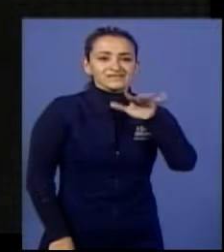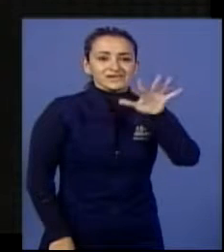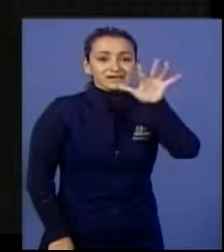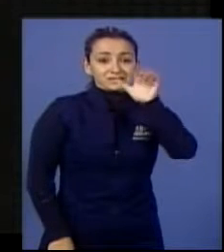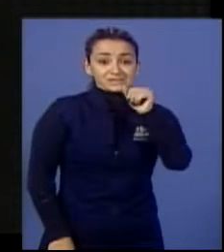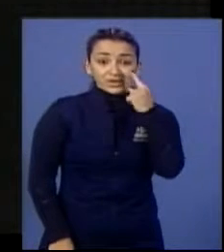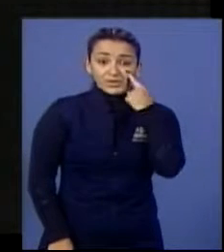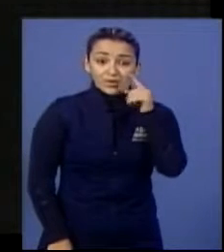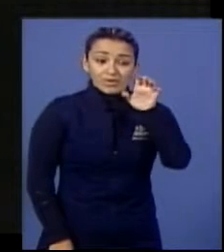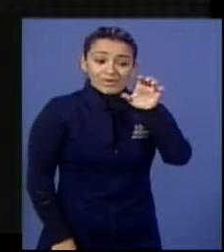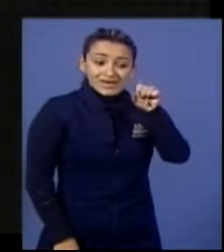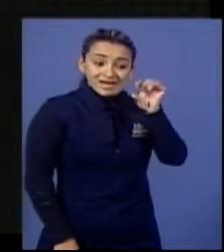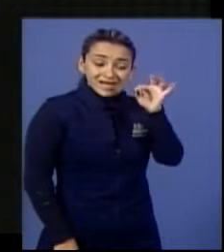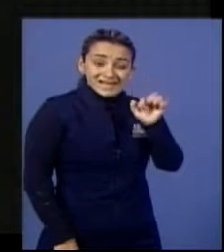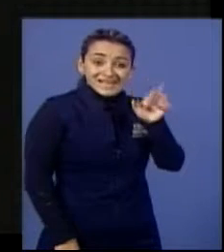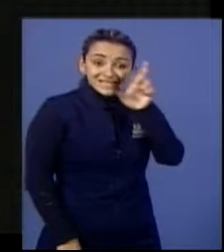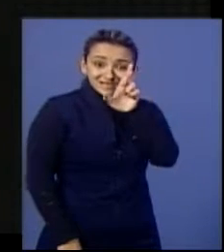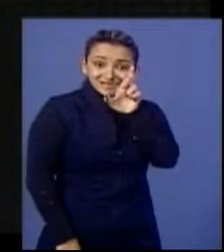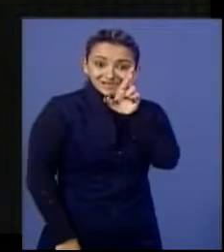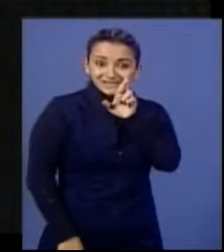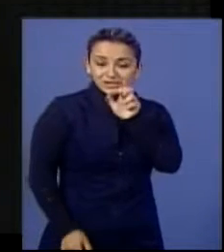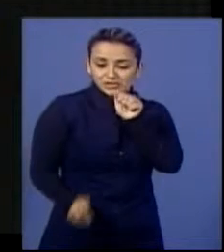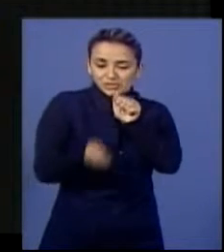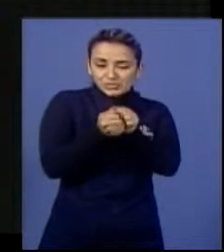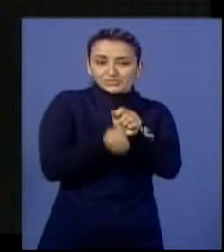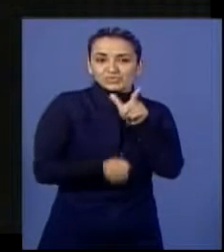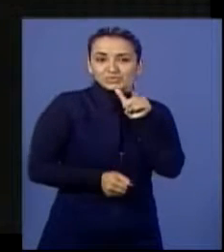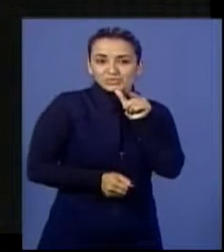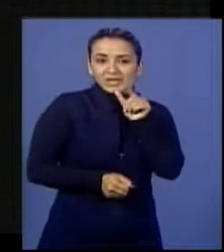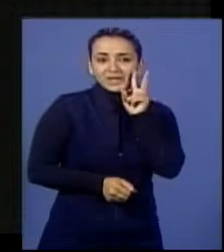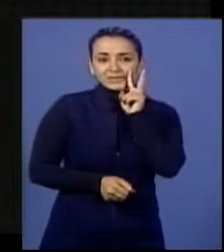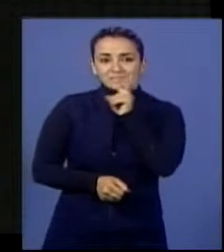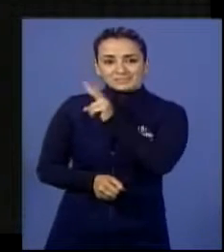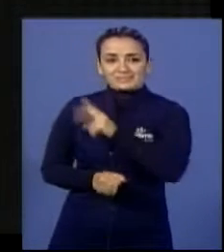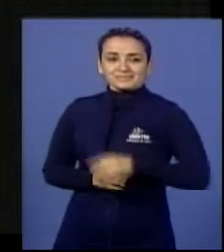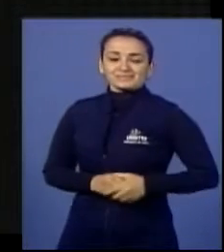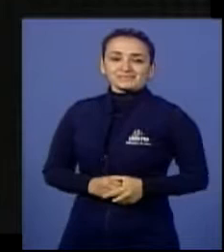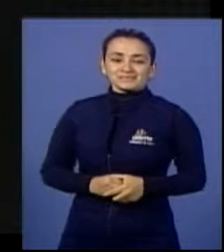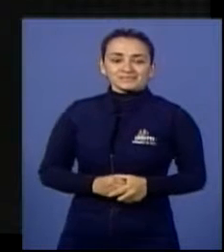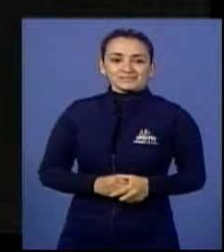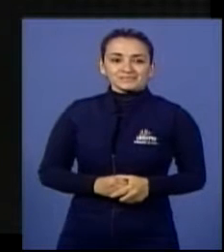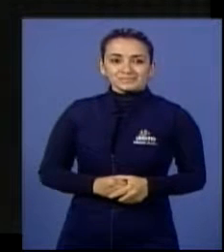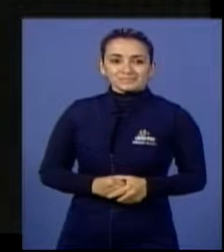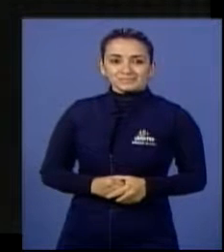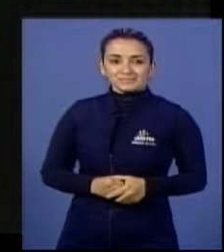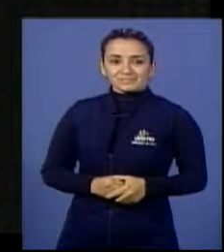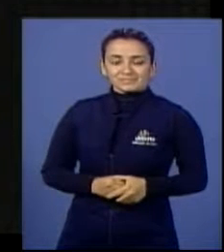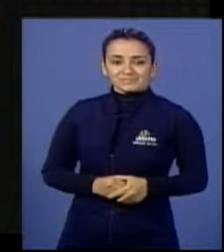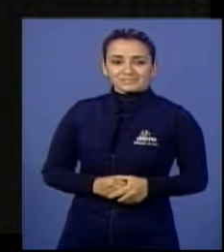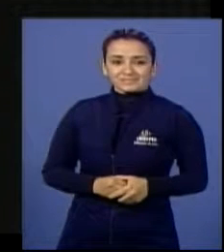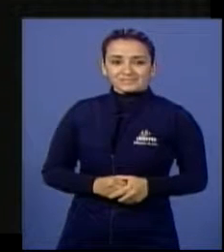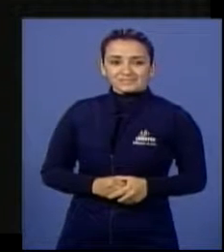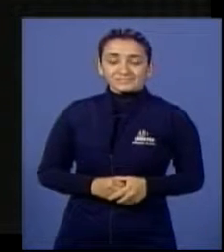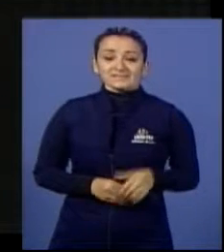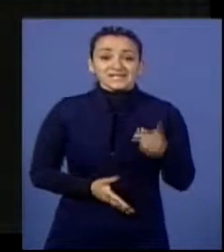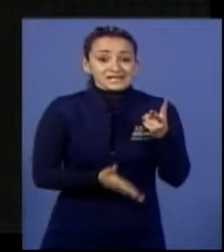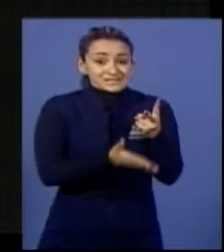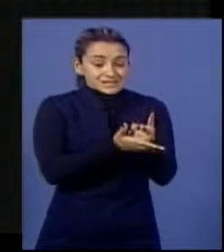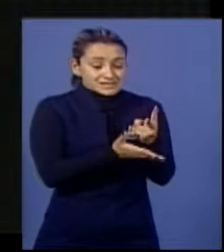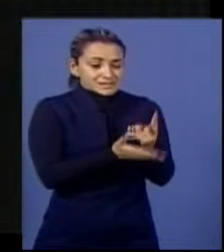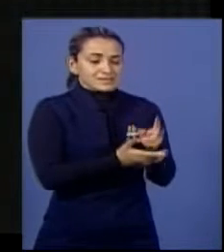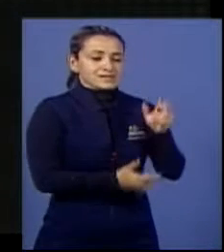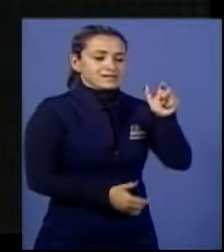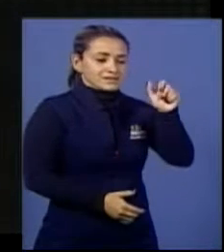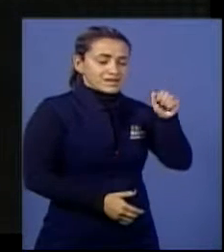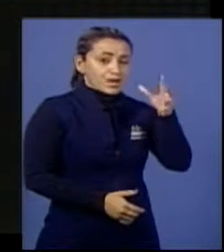éster, éster e água. Ácido mais álcool, éster mais água. Ácido mais álcool, éster mais